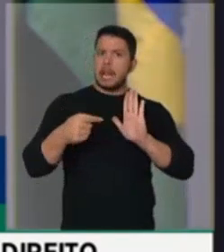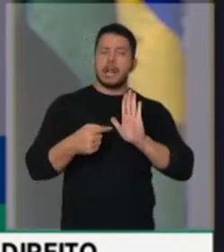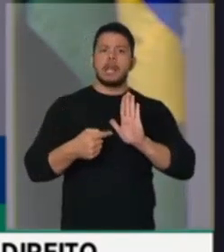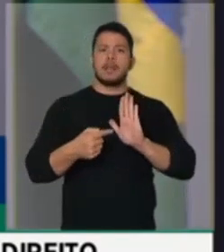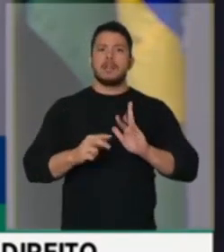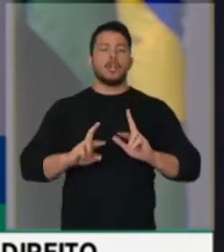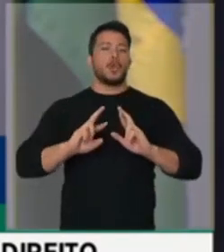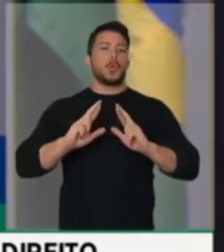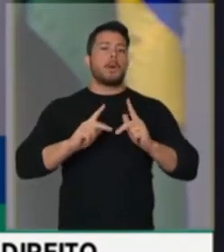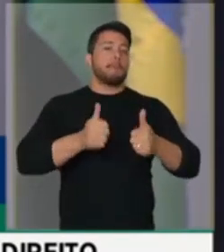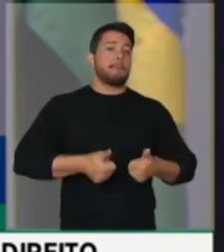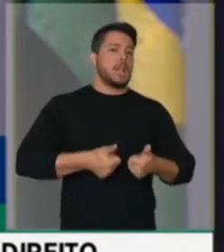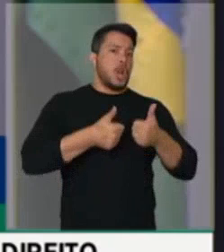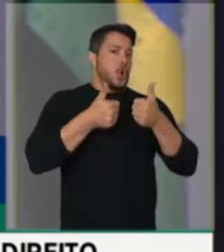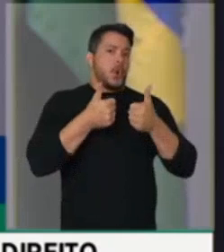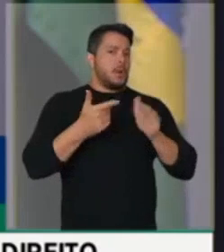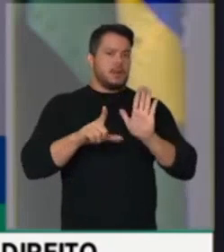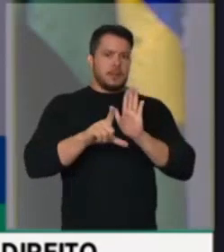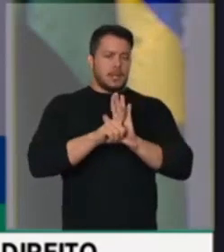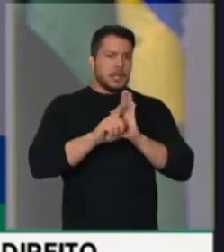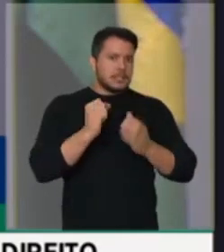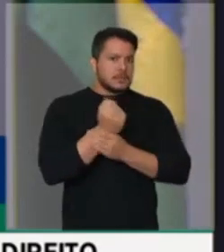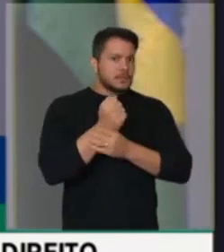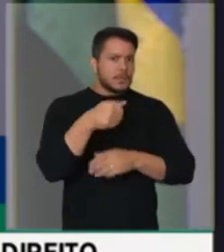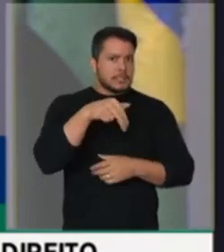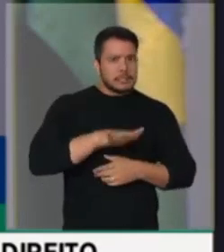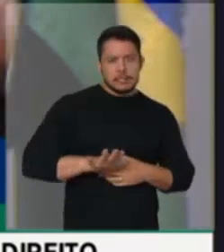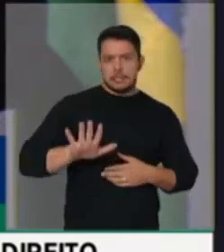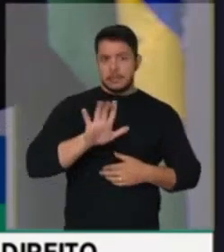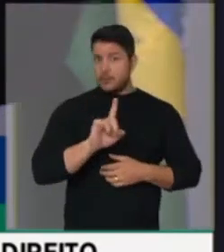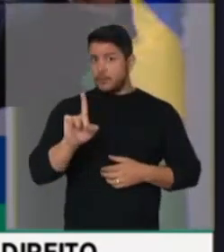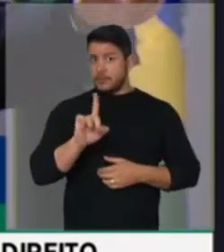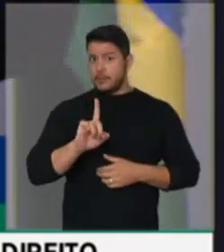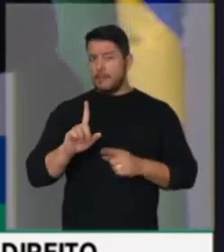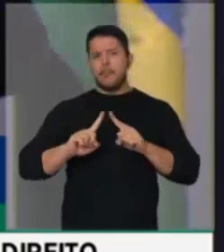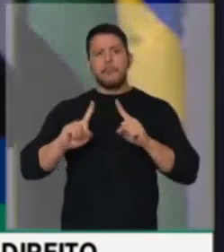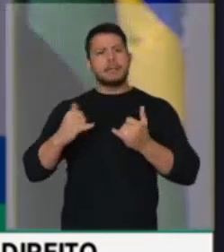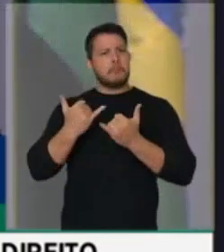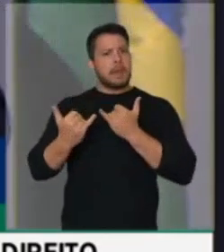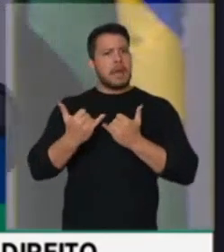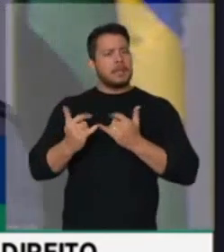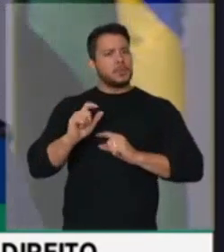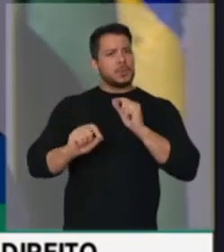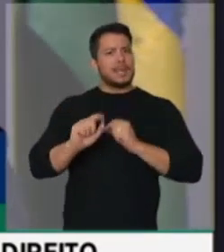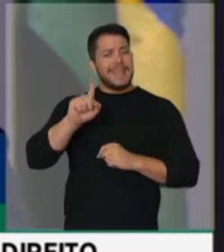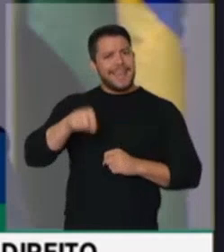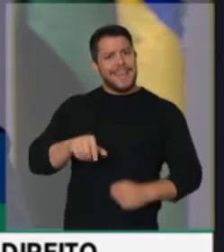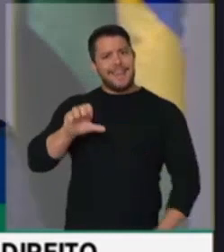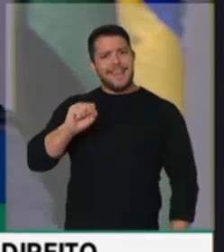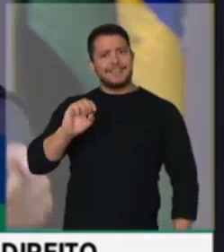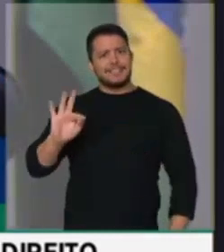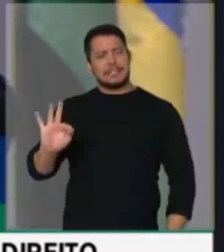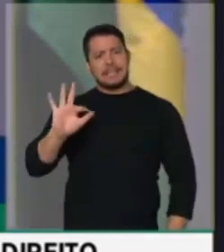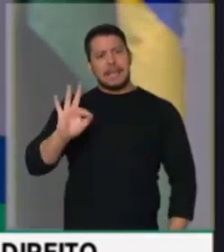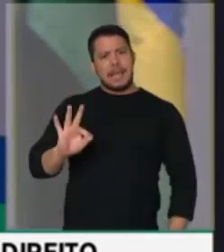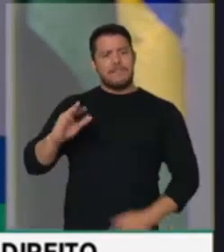de Segurança Nacional, mas é uma lei que parece que ela vem direto do STF para essa casa, para